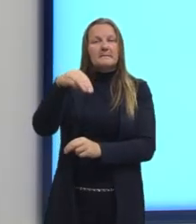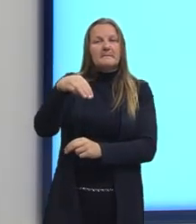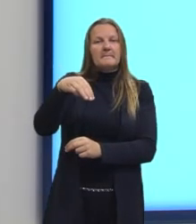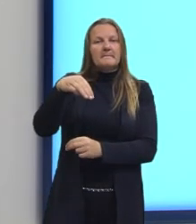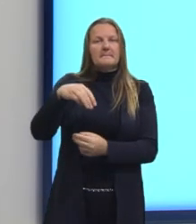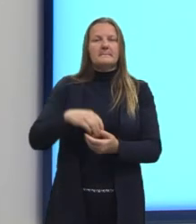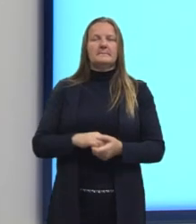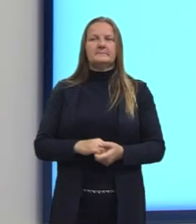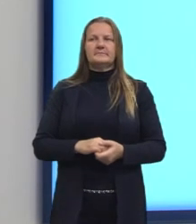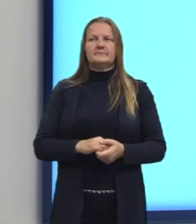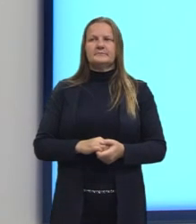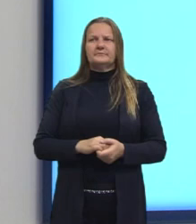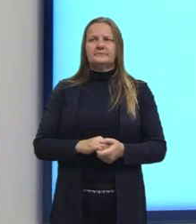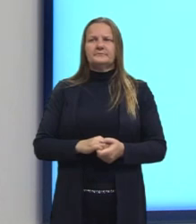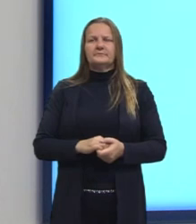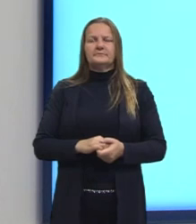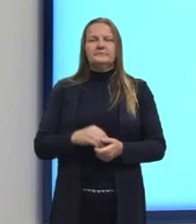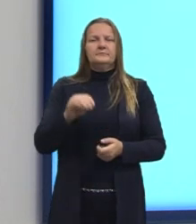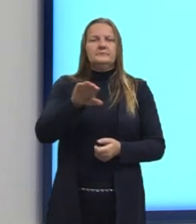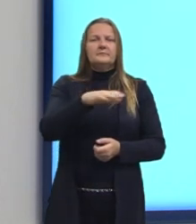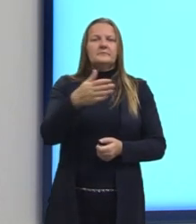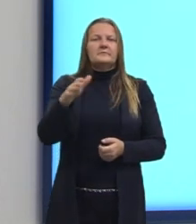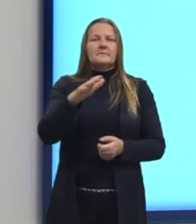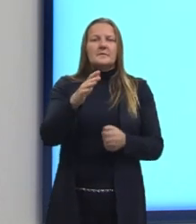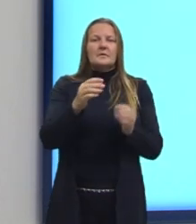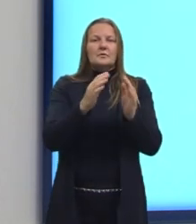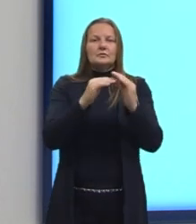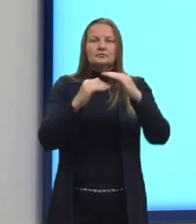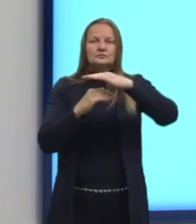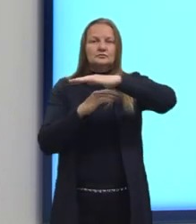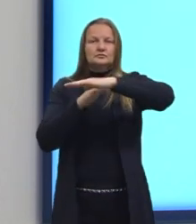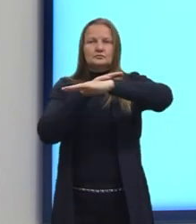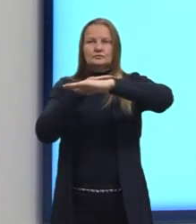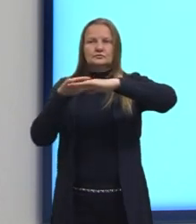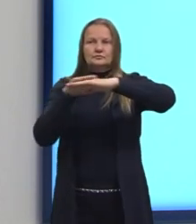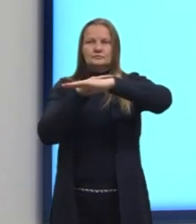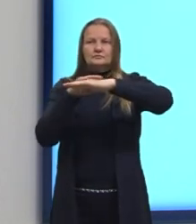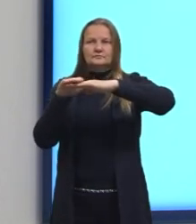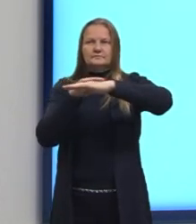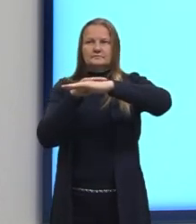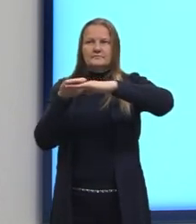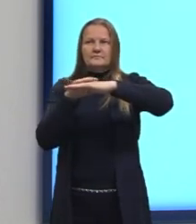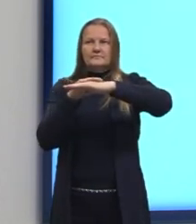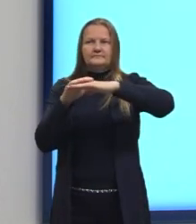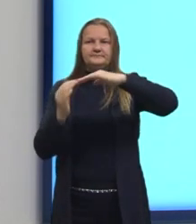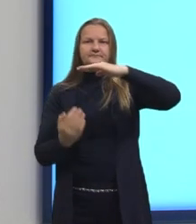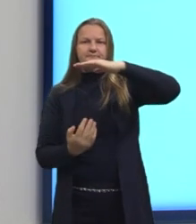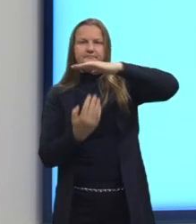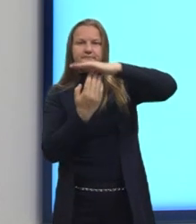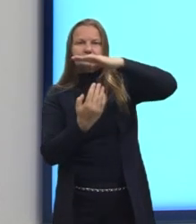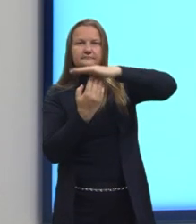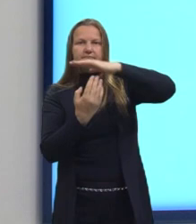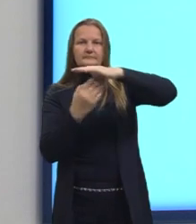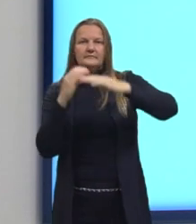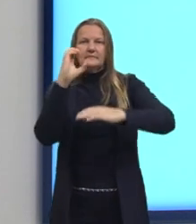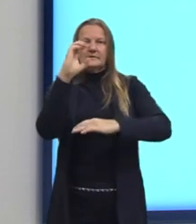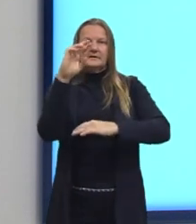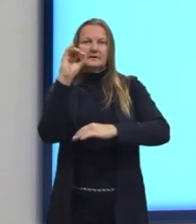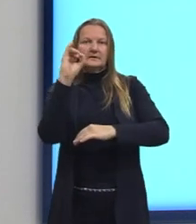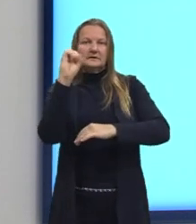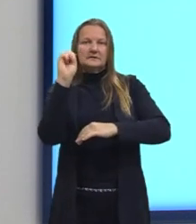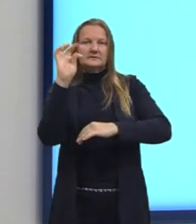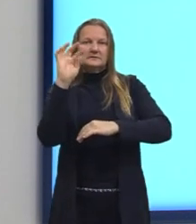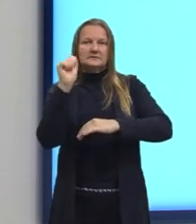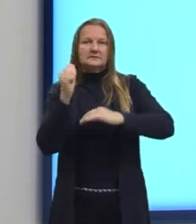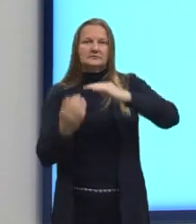a distância entre o ponto médio da vibração que é o centro e a crista Vejam a Cristo ponto mais alto